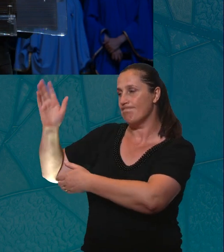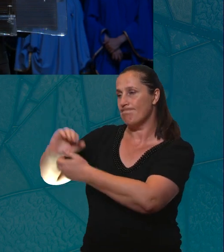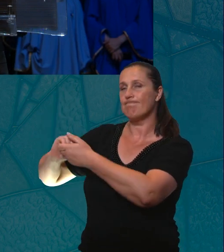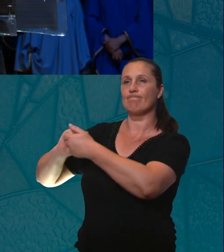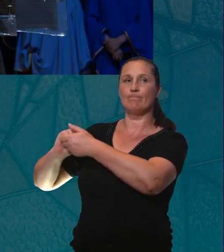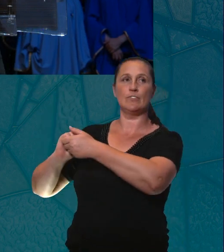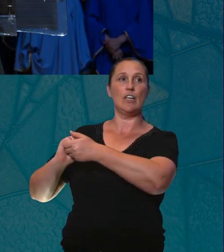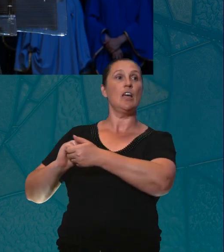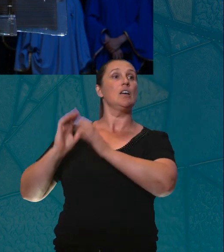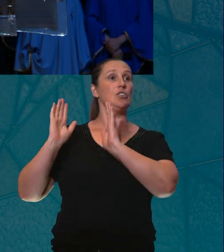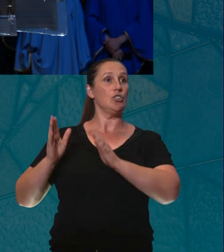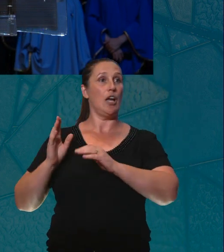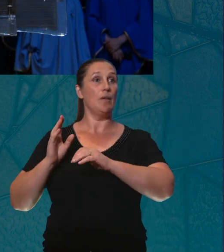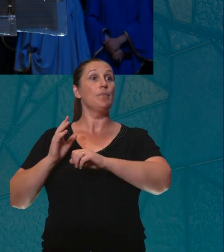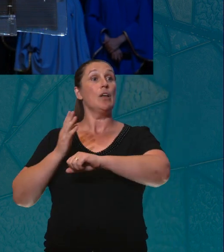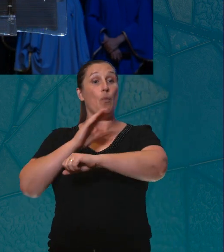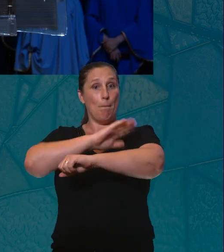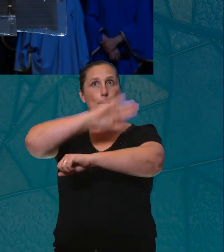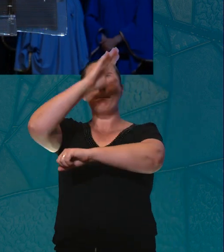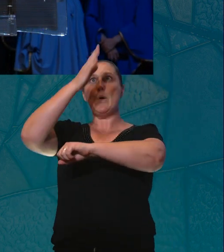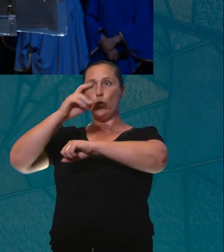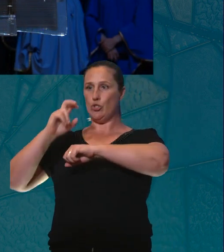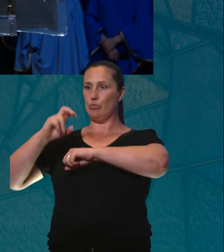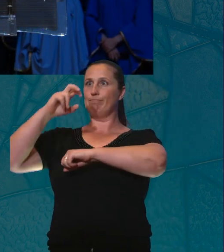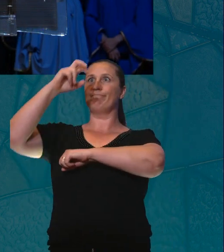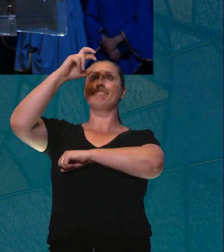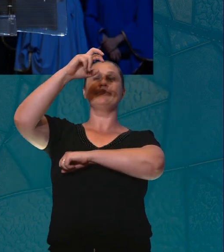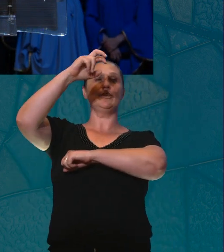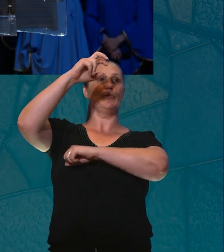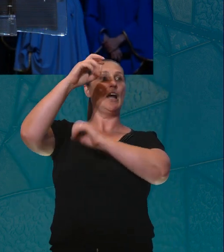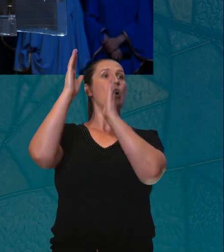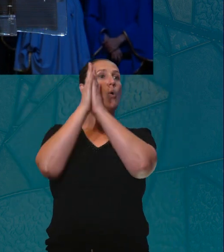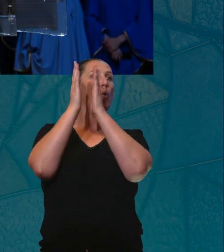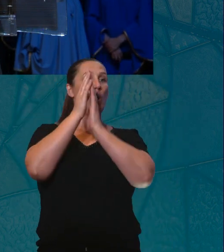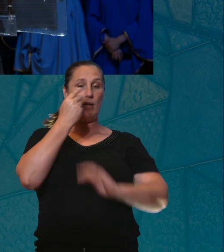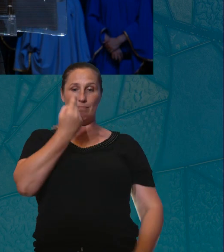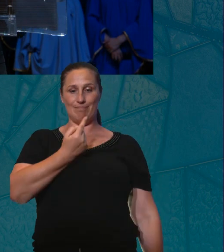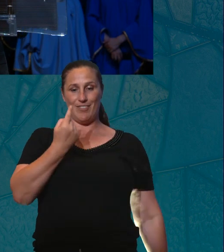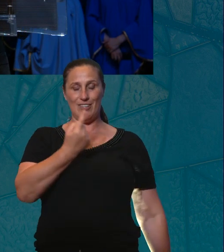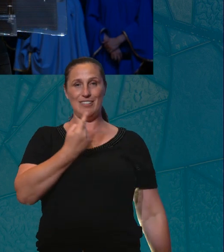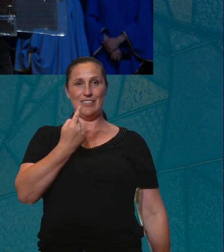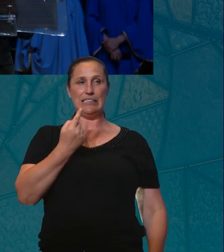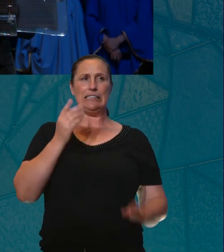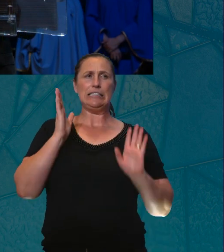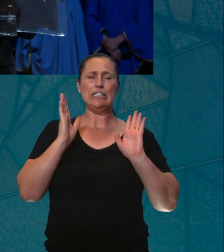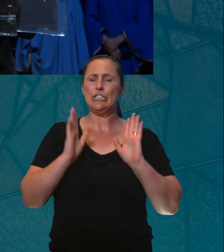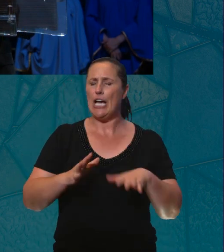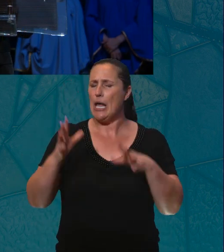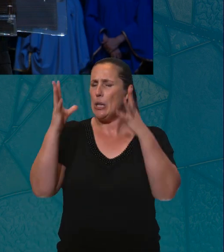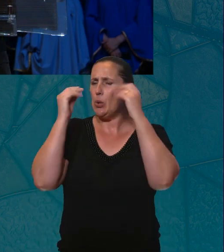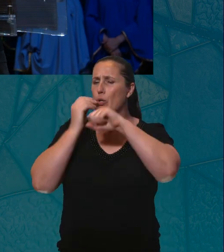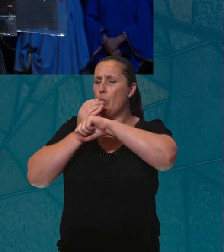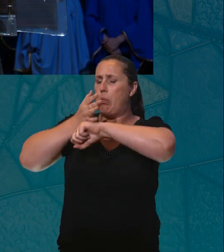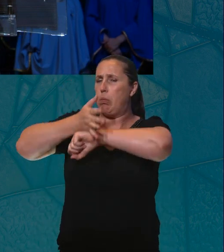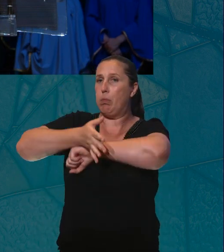multidão, subiu ao monte para orar à parte. E chegada já a tarde,